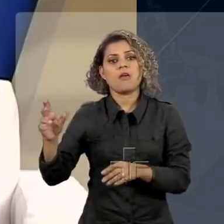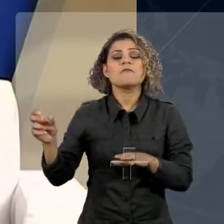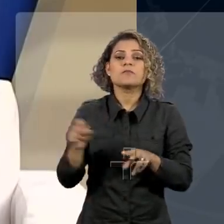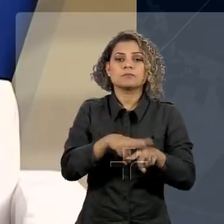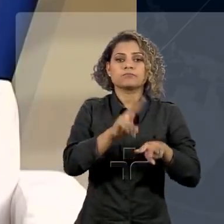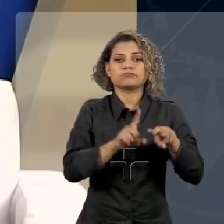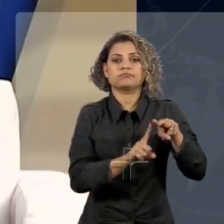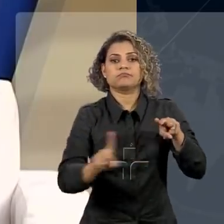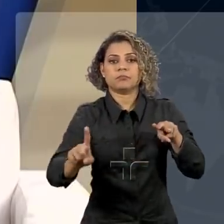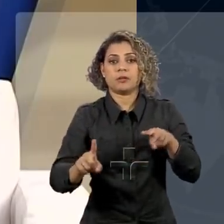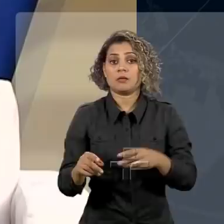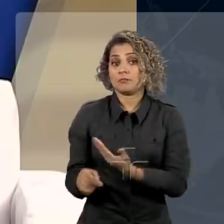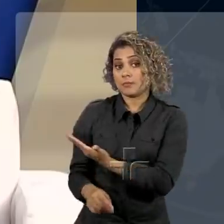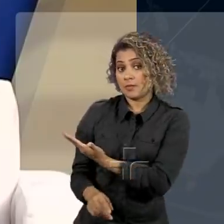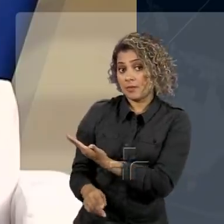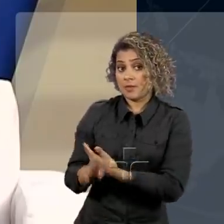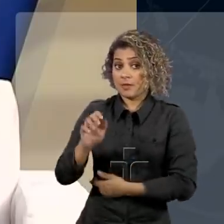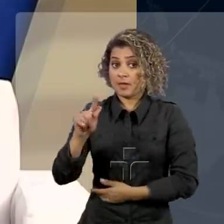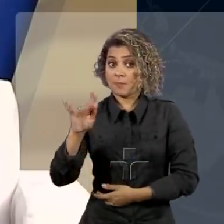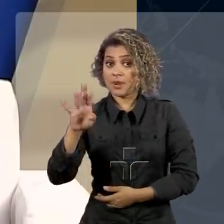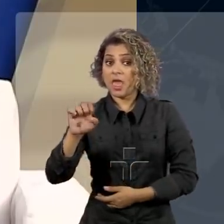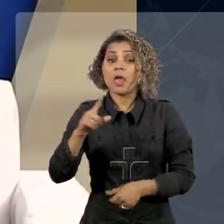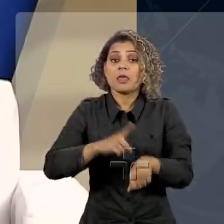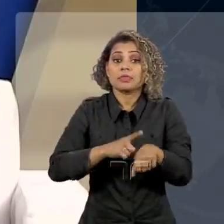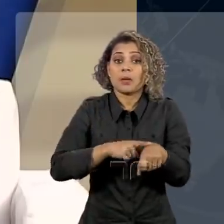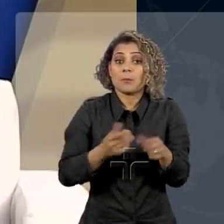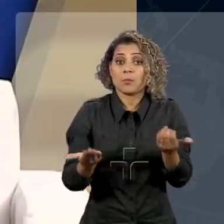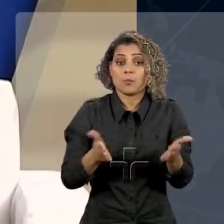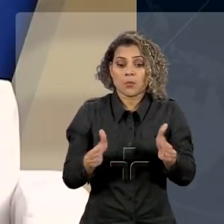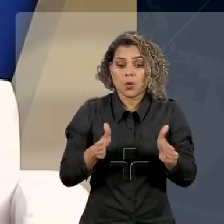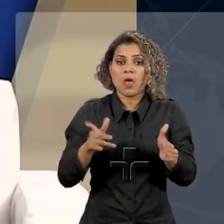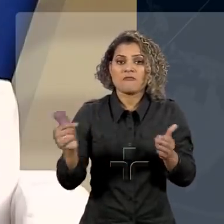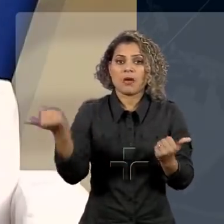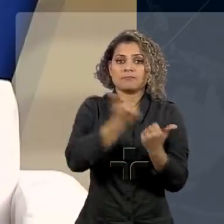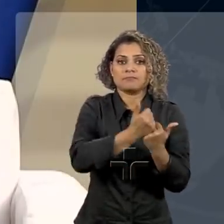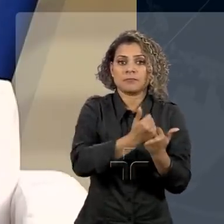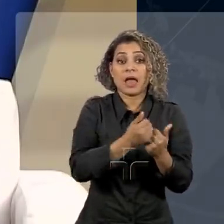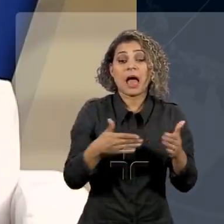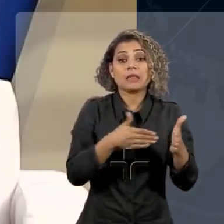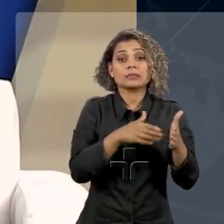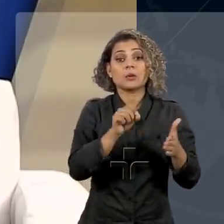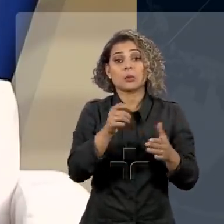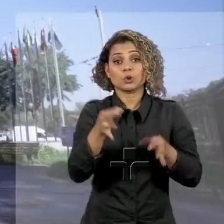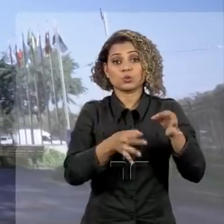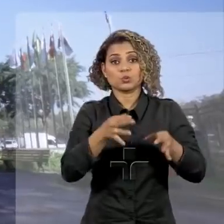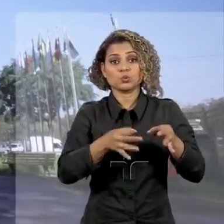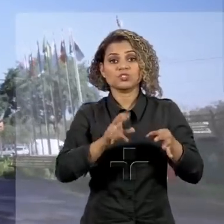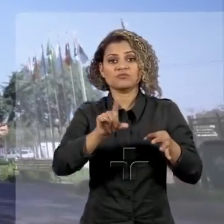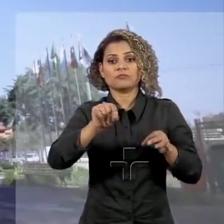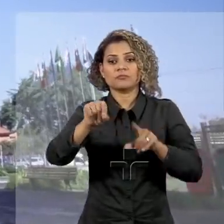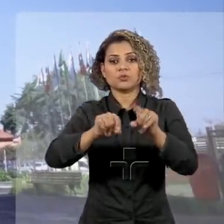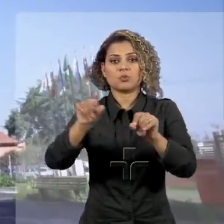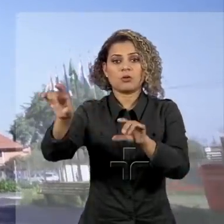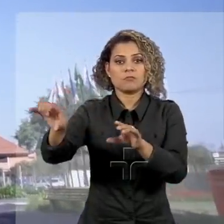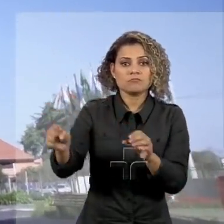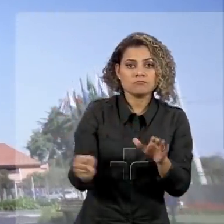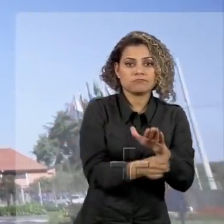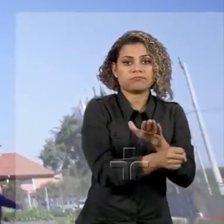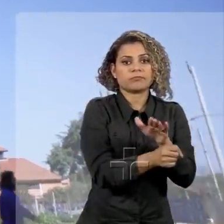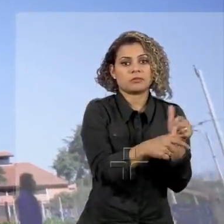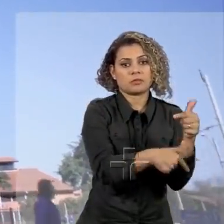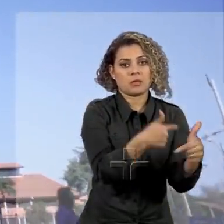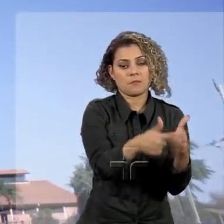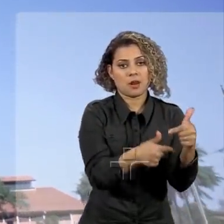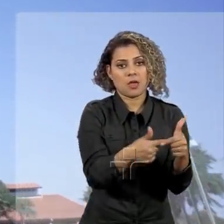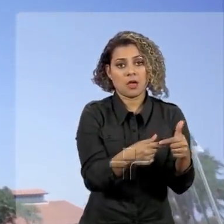Hart ficará à frente dos processos de forma temporária, até que um novo juiz titular seja escolhido. O Tribunal Regional Federal da